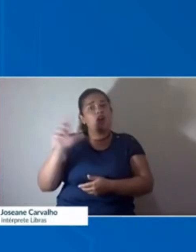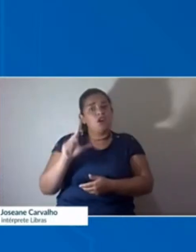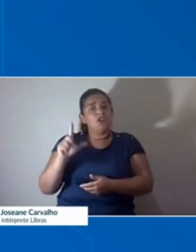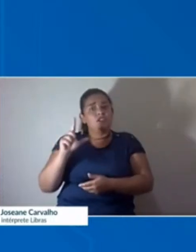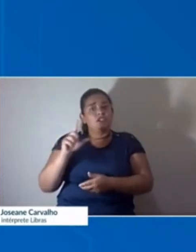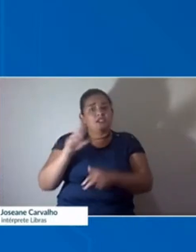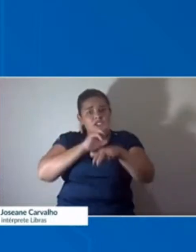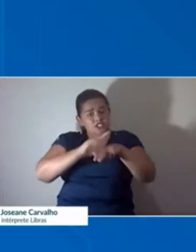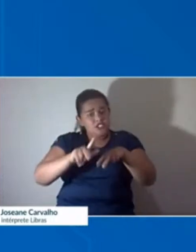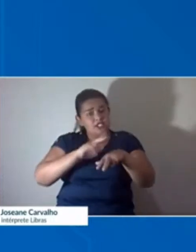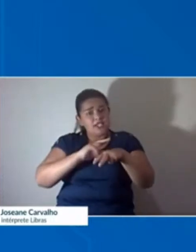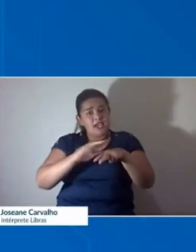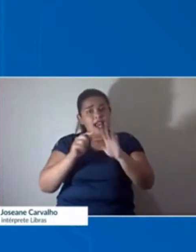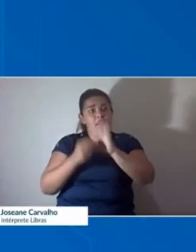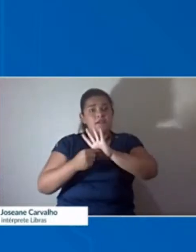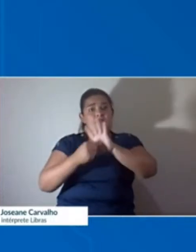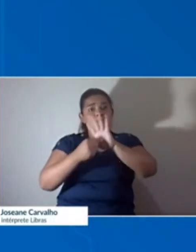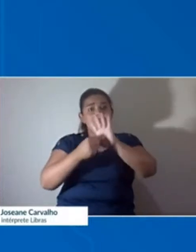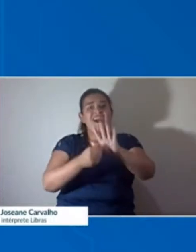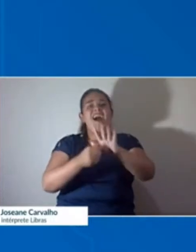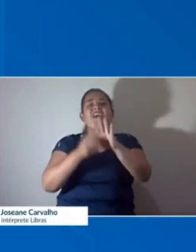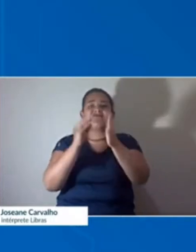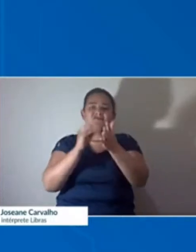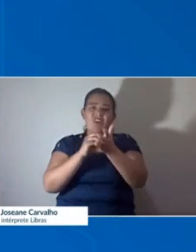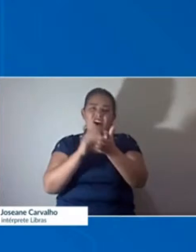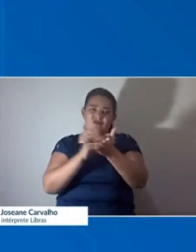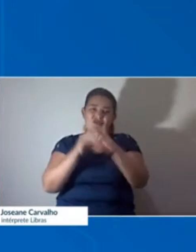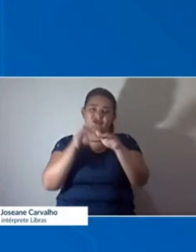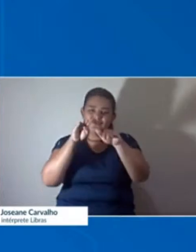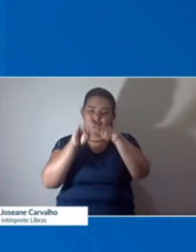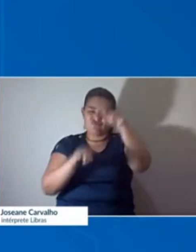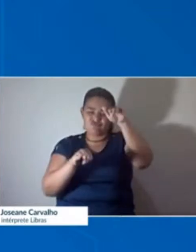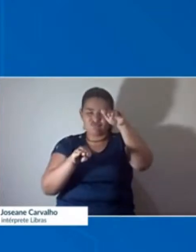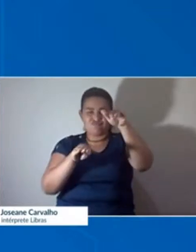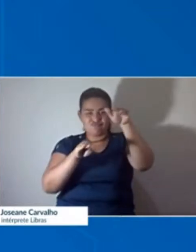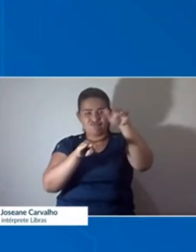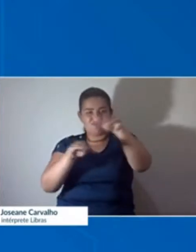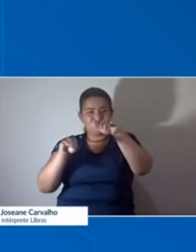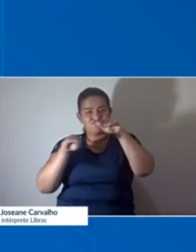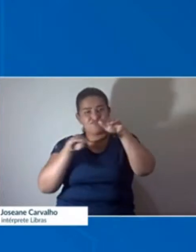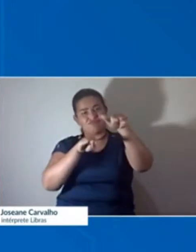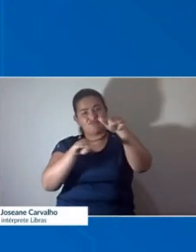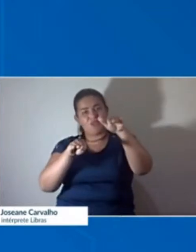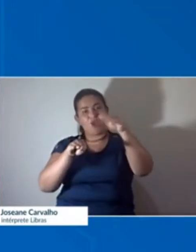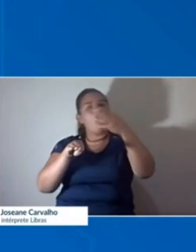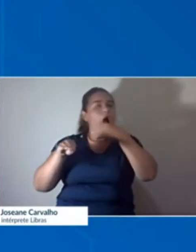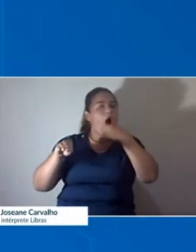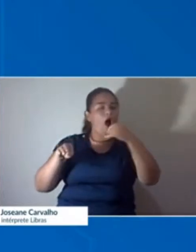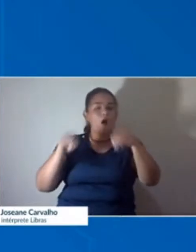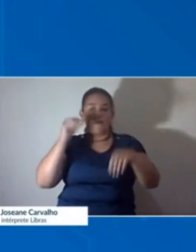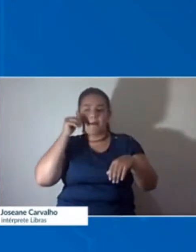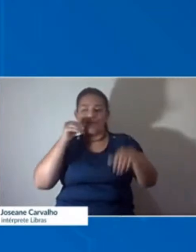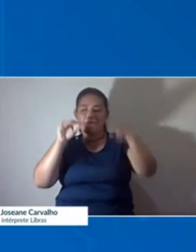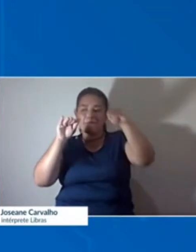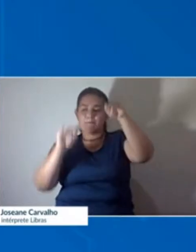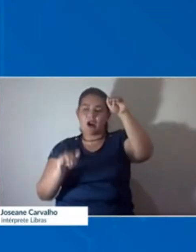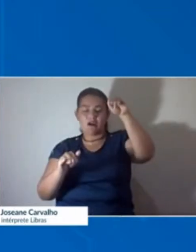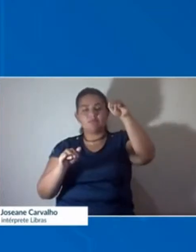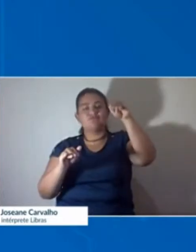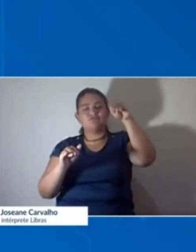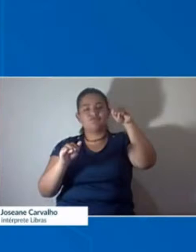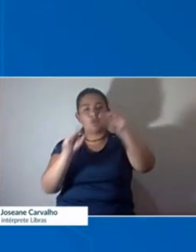ela reflete a desigualdade de gênero, a desigualdade que há entre homens e mulheres num